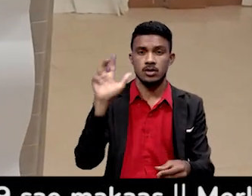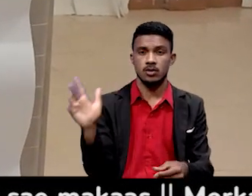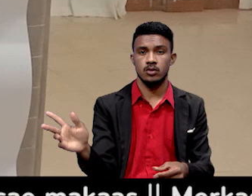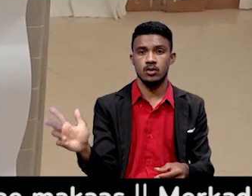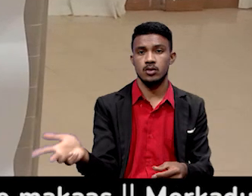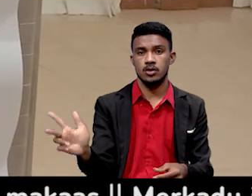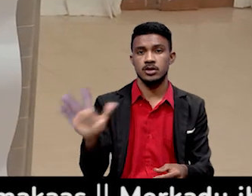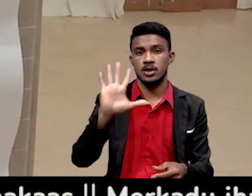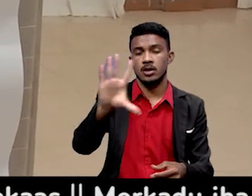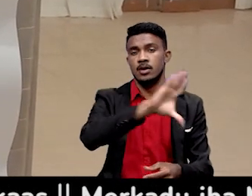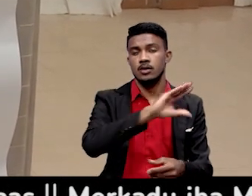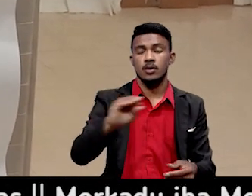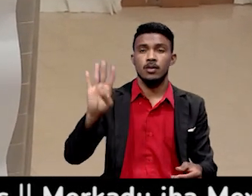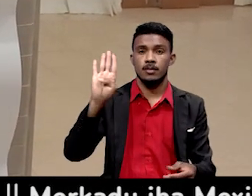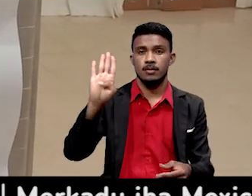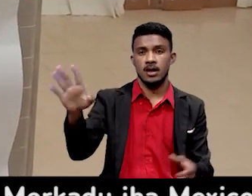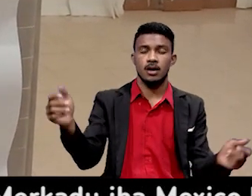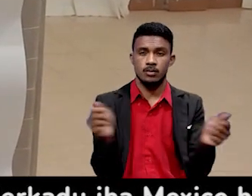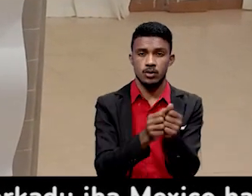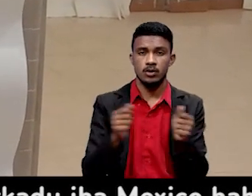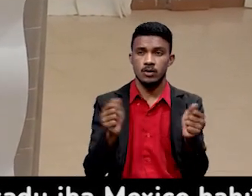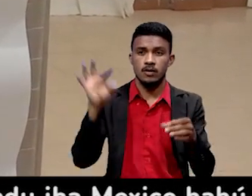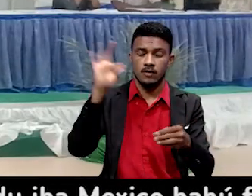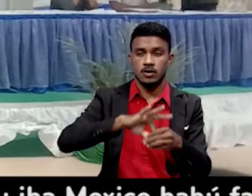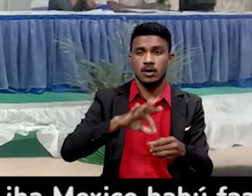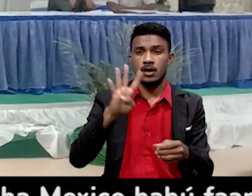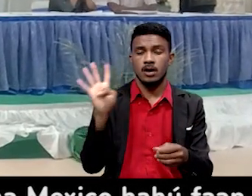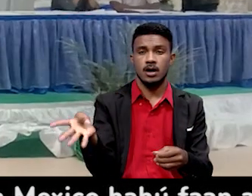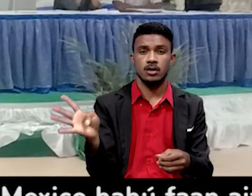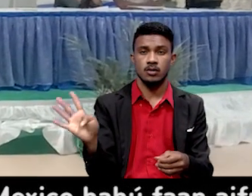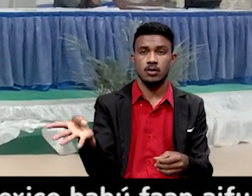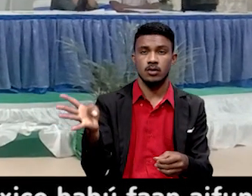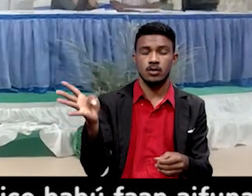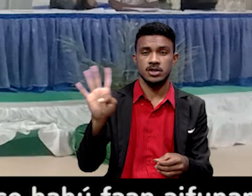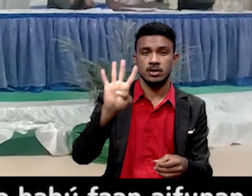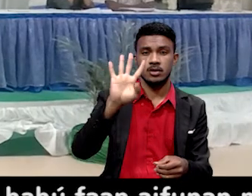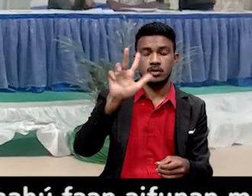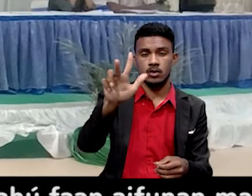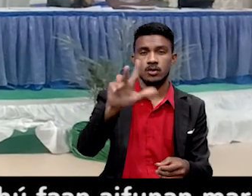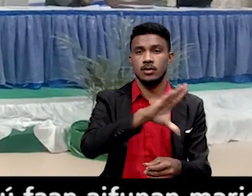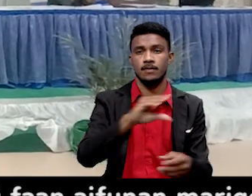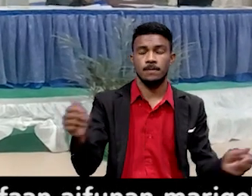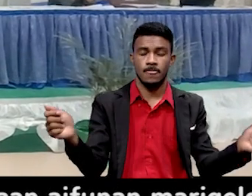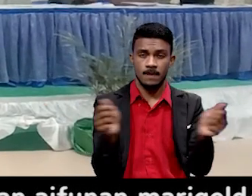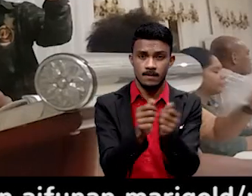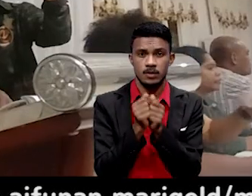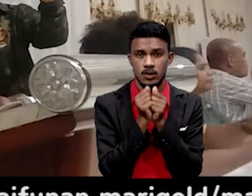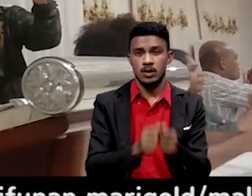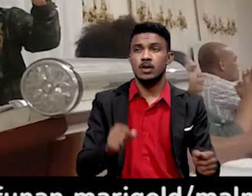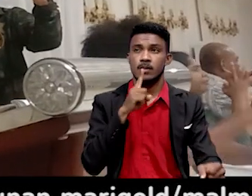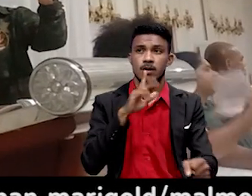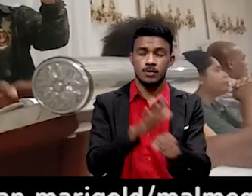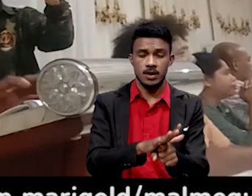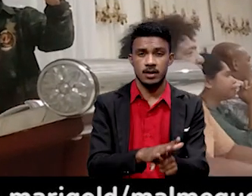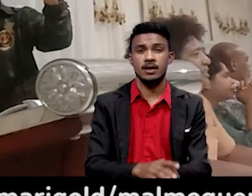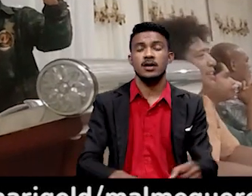nebe lidera Rússia Zoran Henrique, hela o votos hat nulo resen tolo. Presidente TLP o eleito, Candido Alves promete se serviço hamuto